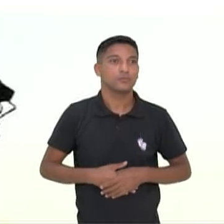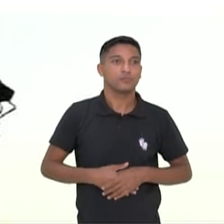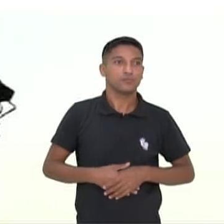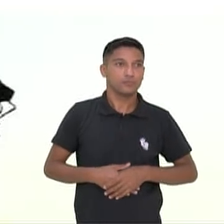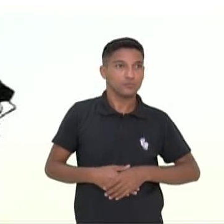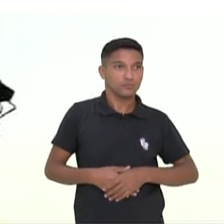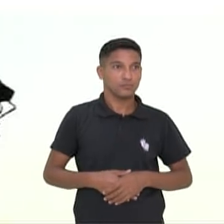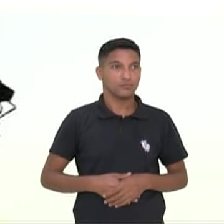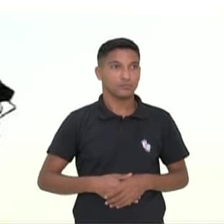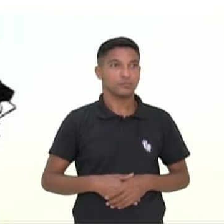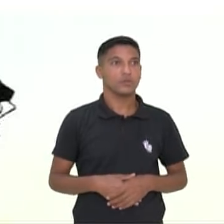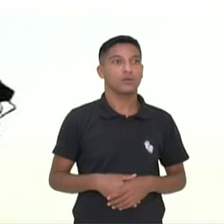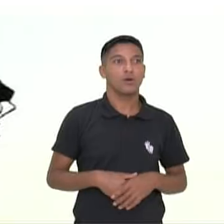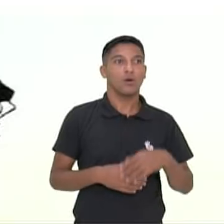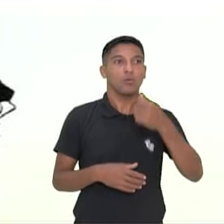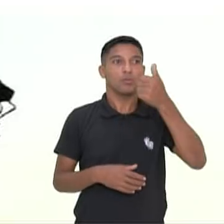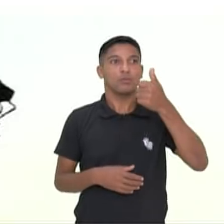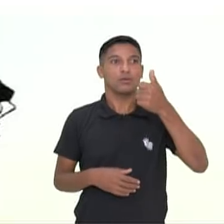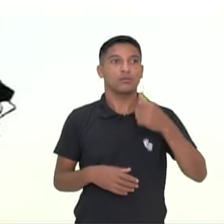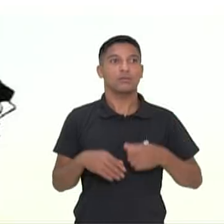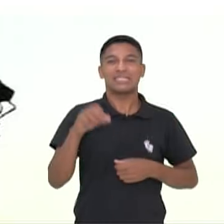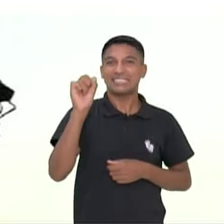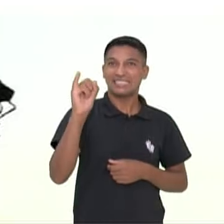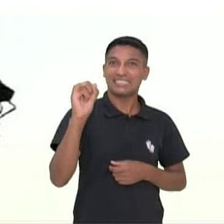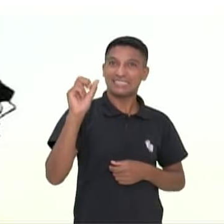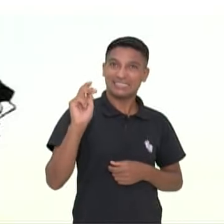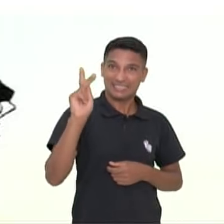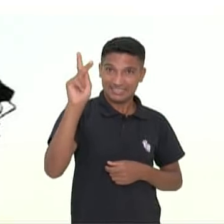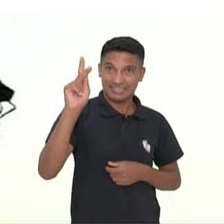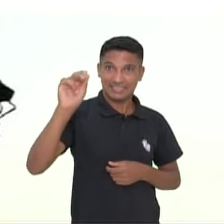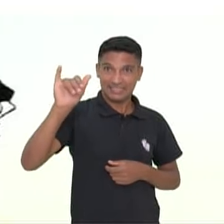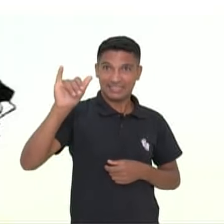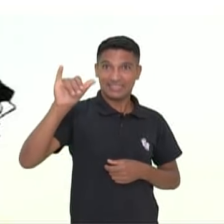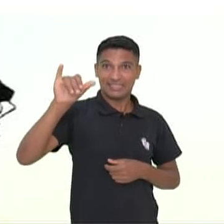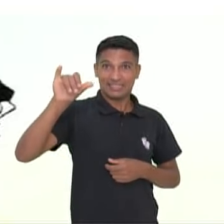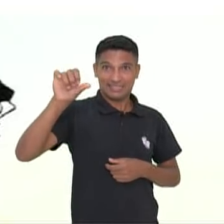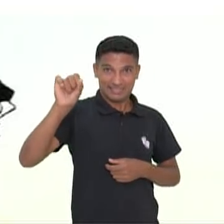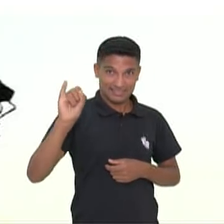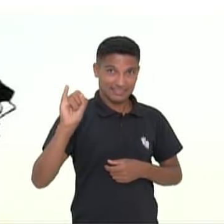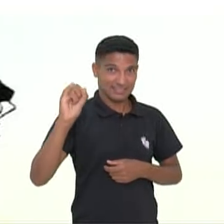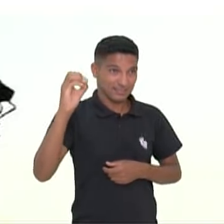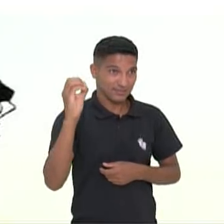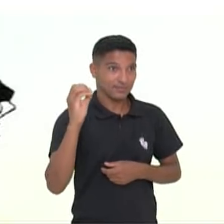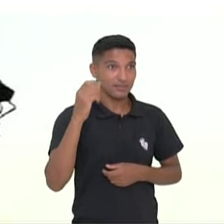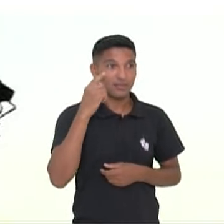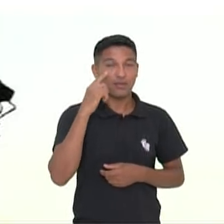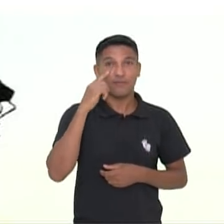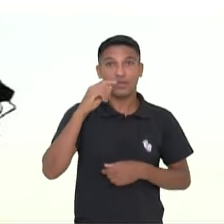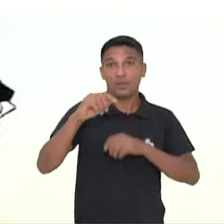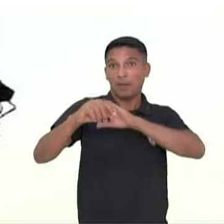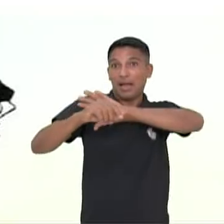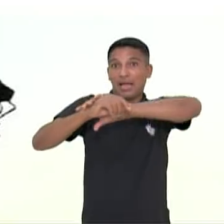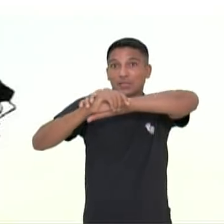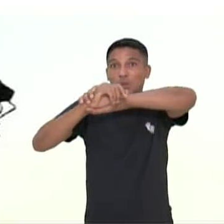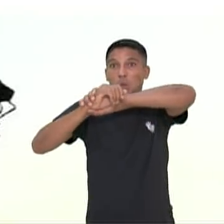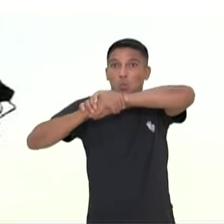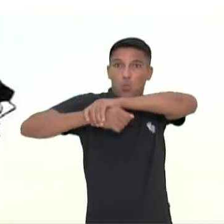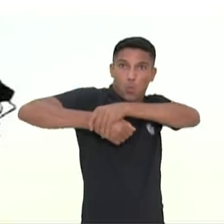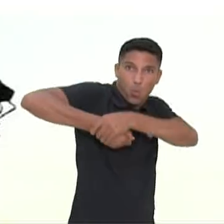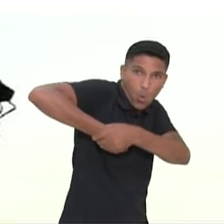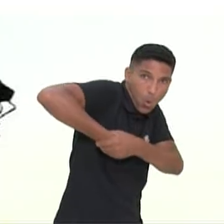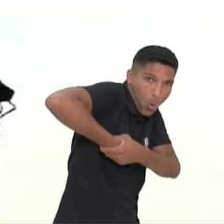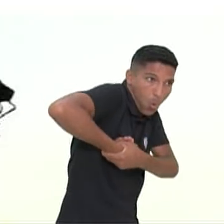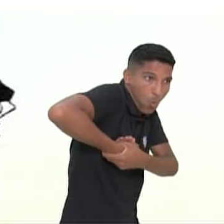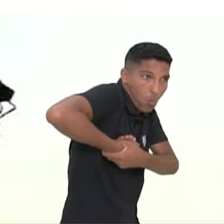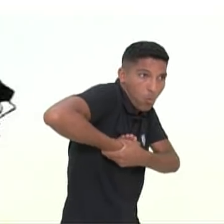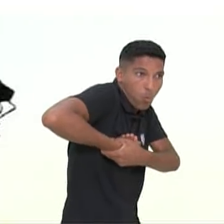Primeiro, o Ikkyo, que é o quê? Torcer o braço do indivíduo e segurar ele no chão, certo?